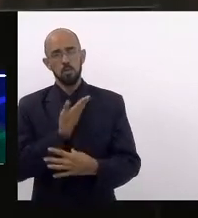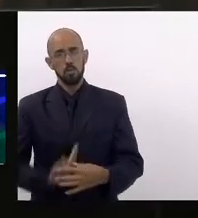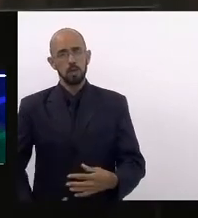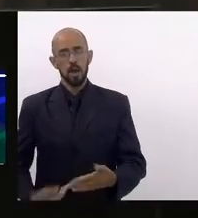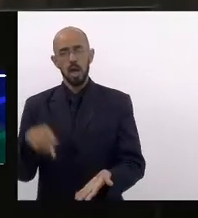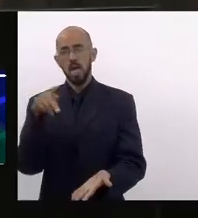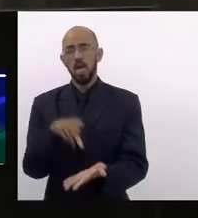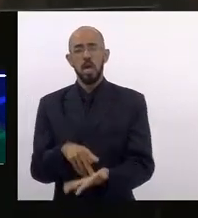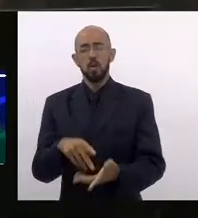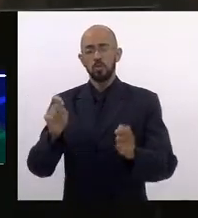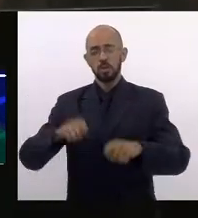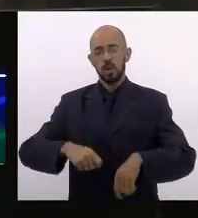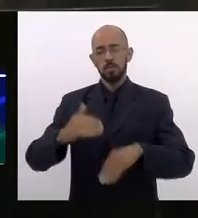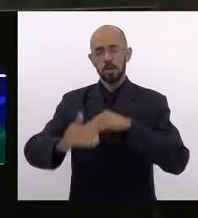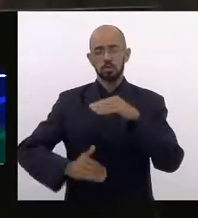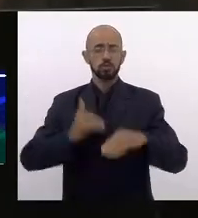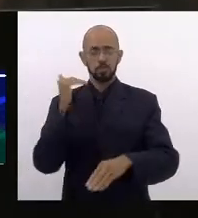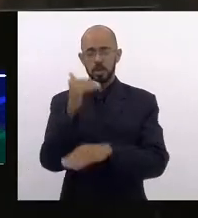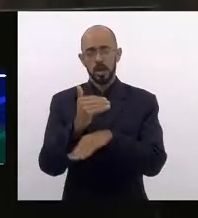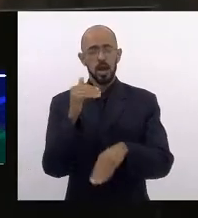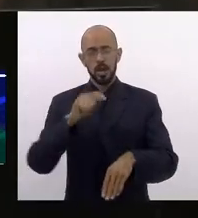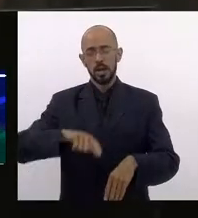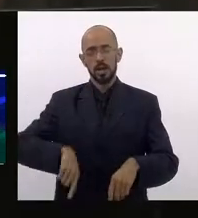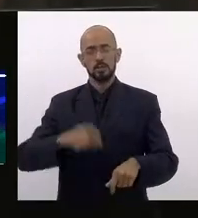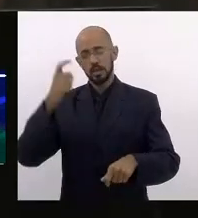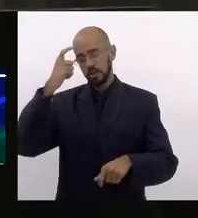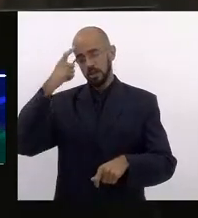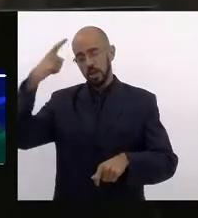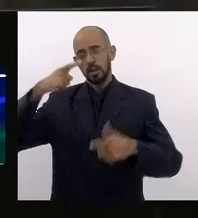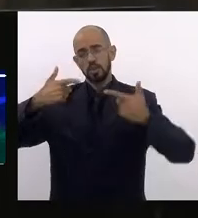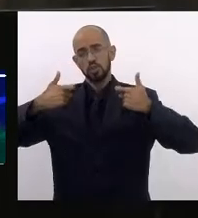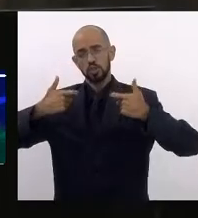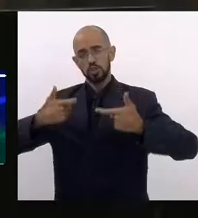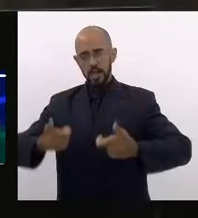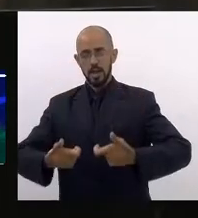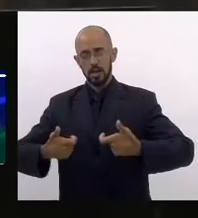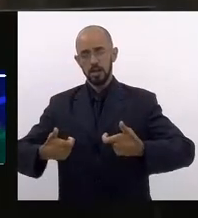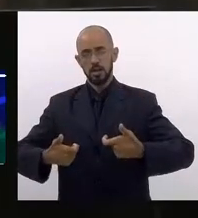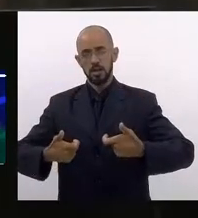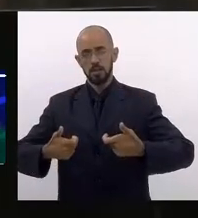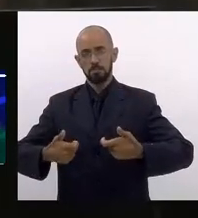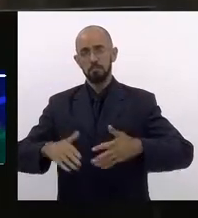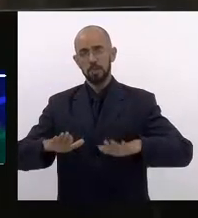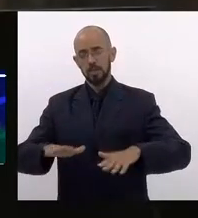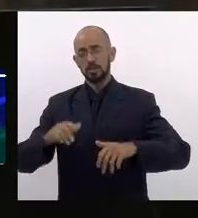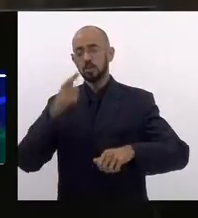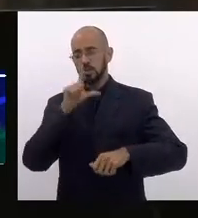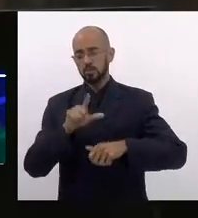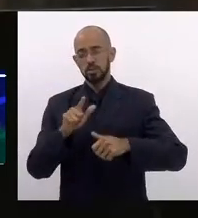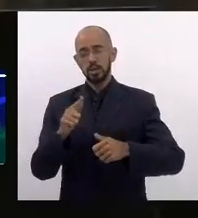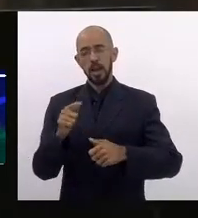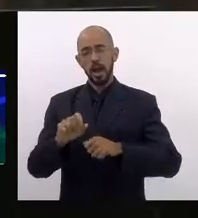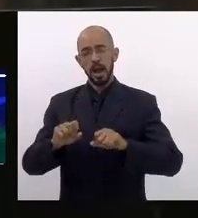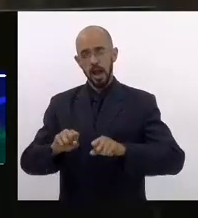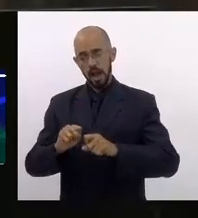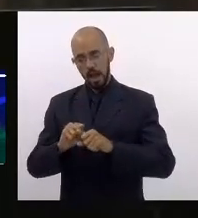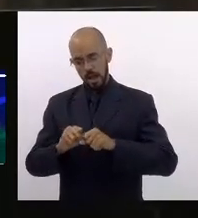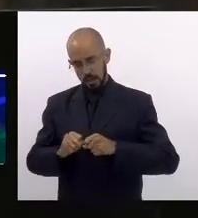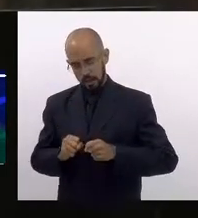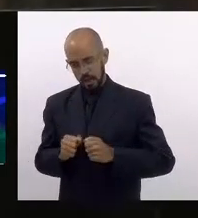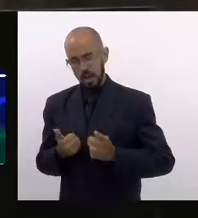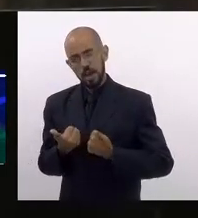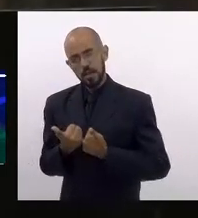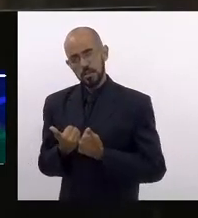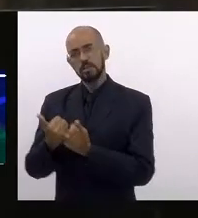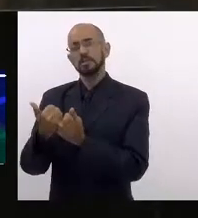possa superar essa lógica de tiroteios, mas que garanta a assistência e o trabalho de inteligência, de informação,